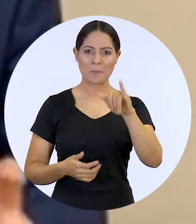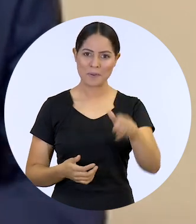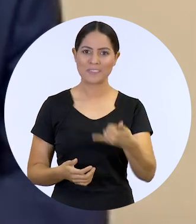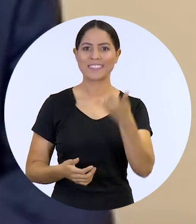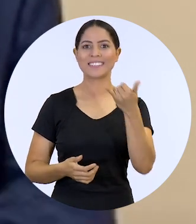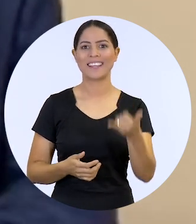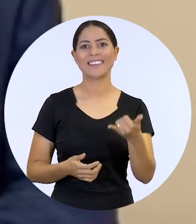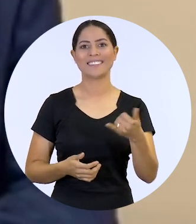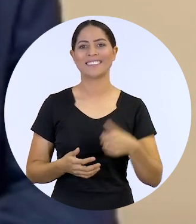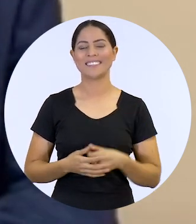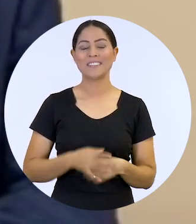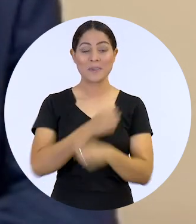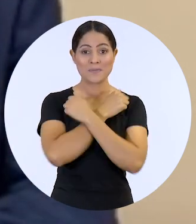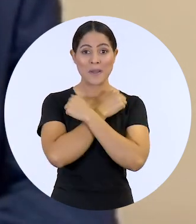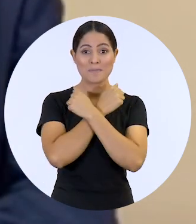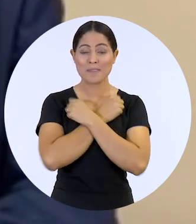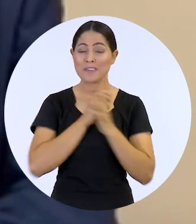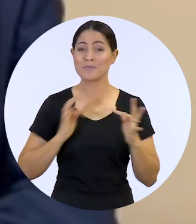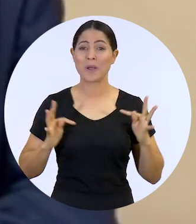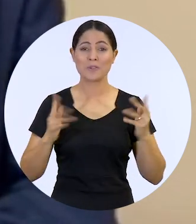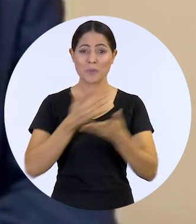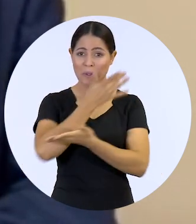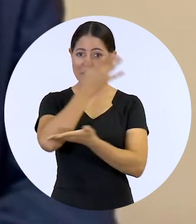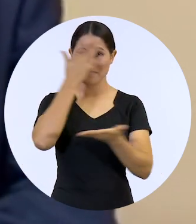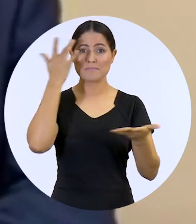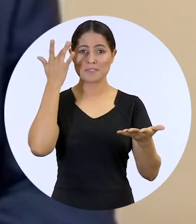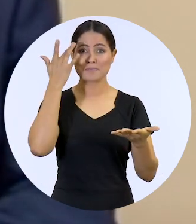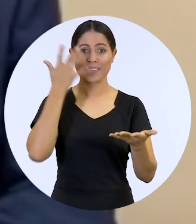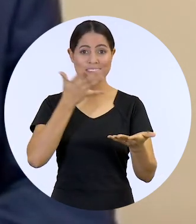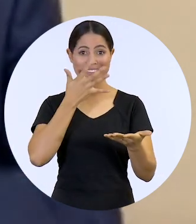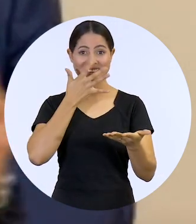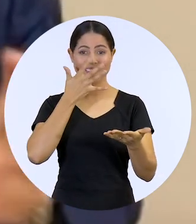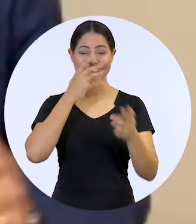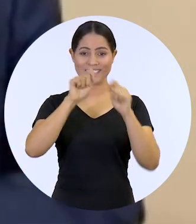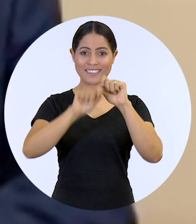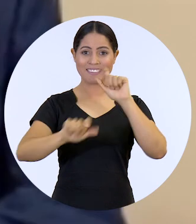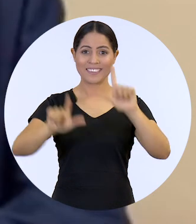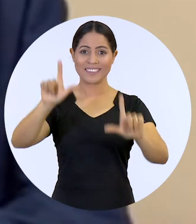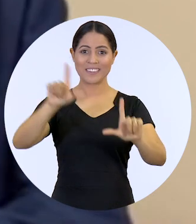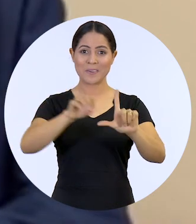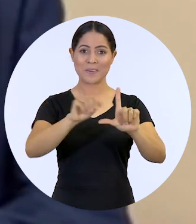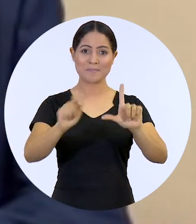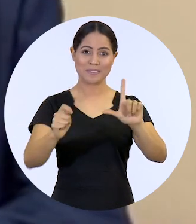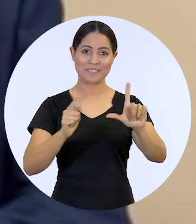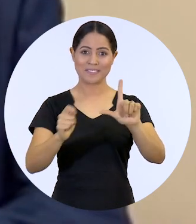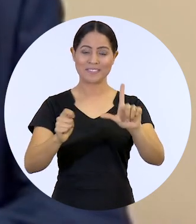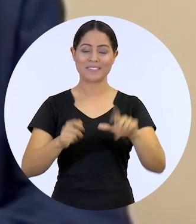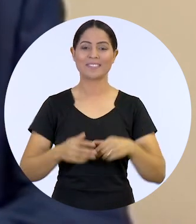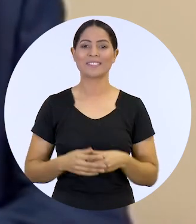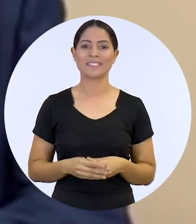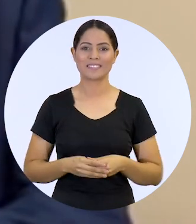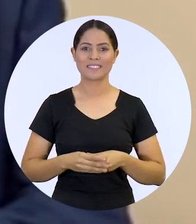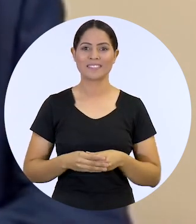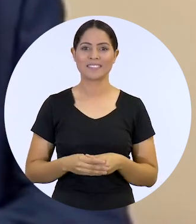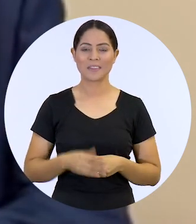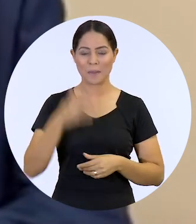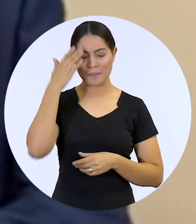que agradeço a oportunidade, Natália, e um abraço a todos que estão assistindo a esse programa OAB